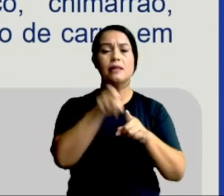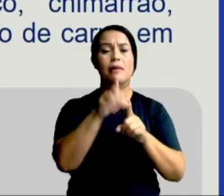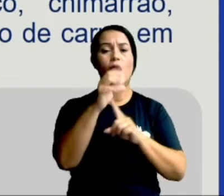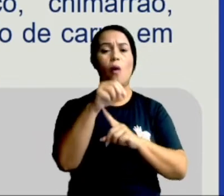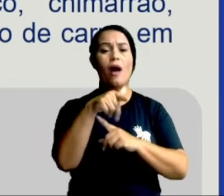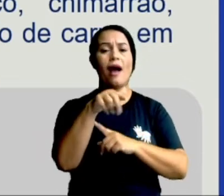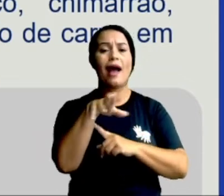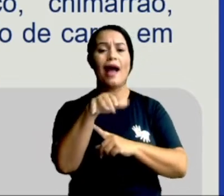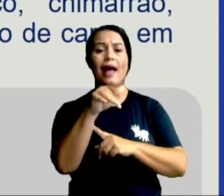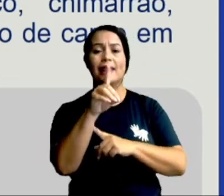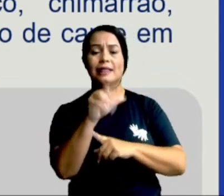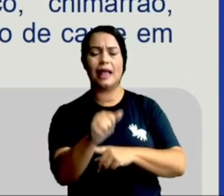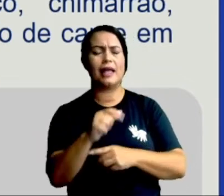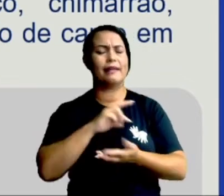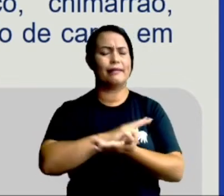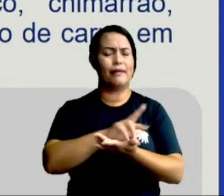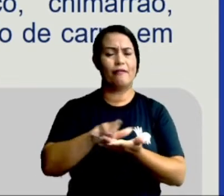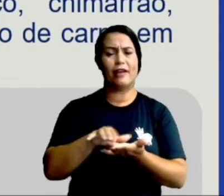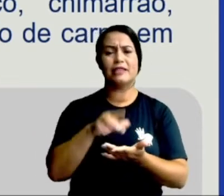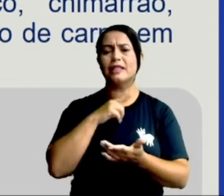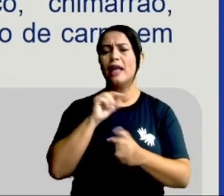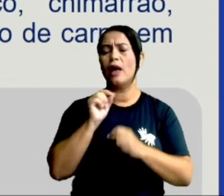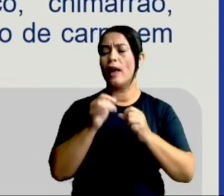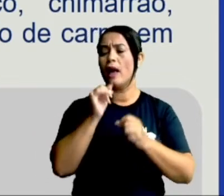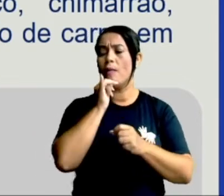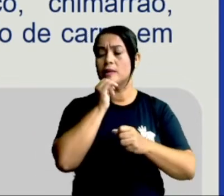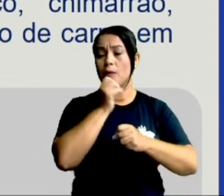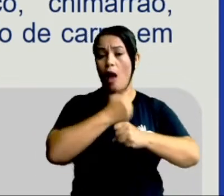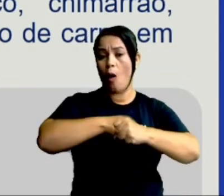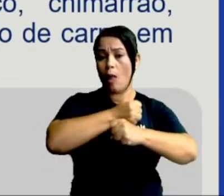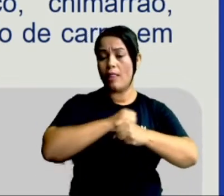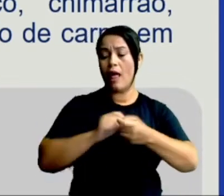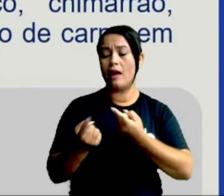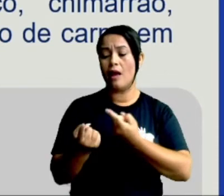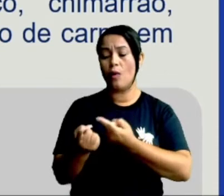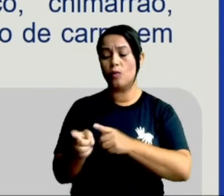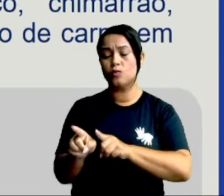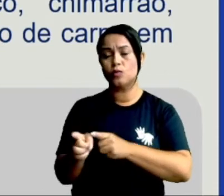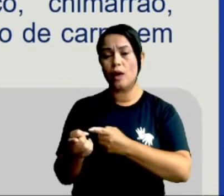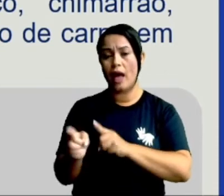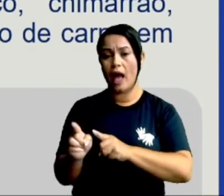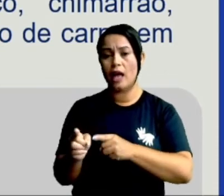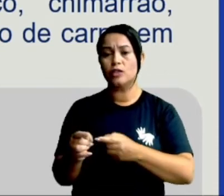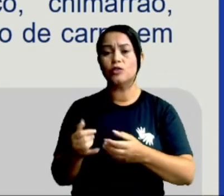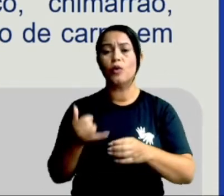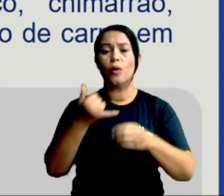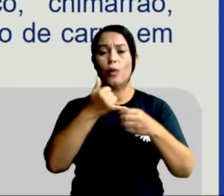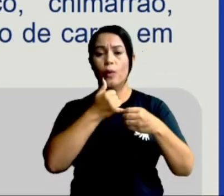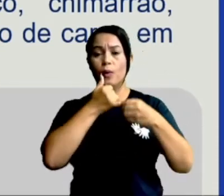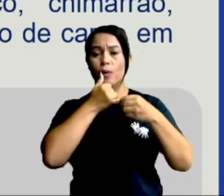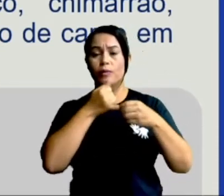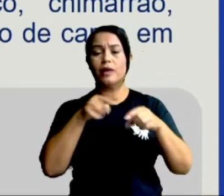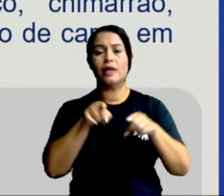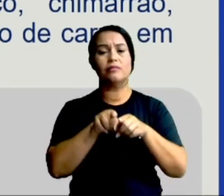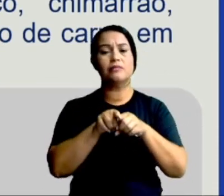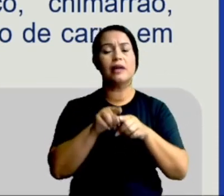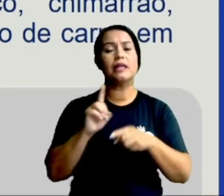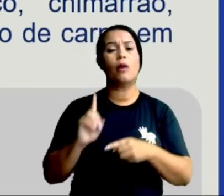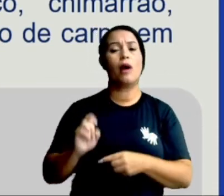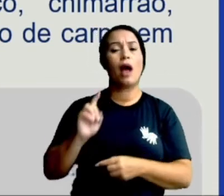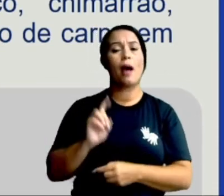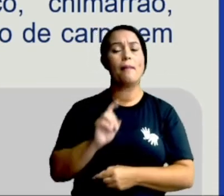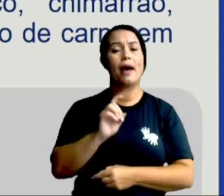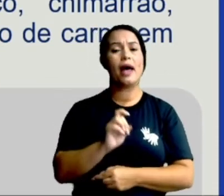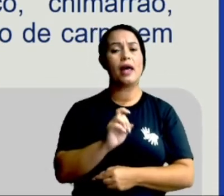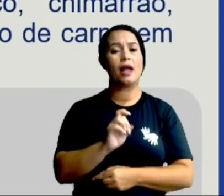outras. Na culinária estão presentes o churrasco, o chimarrão, o